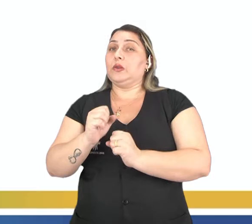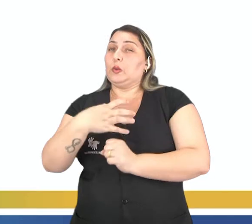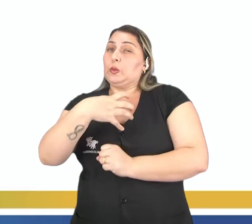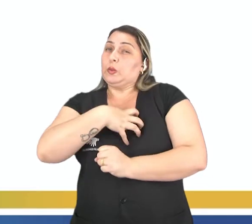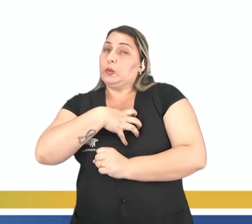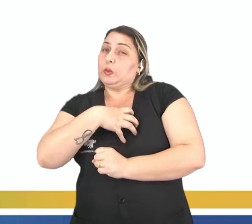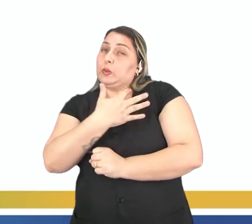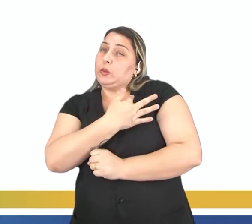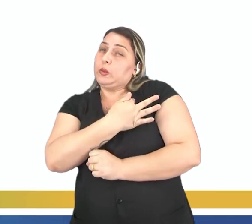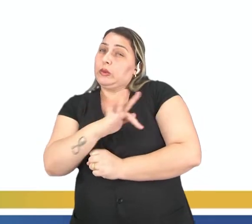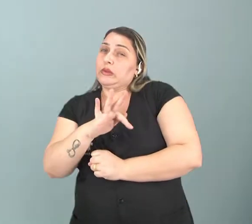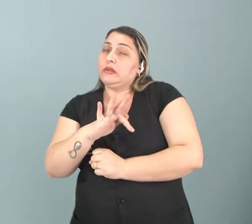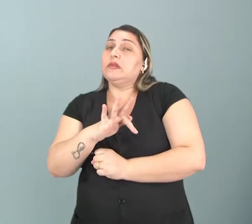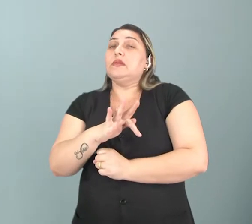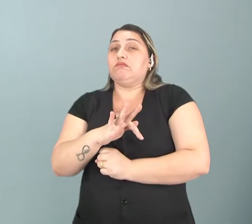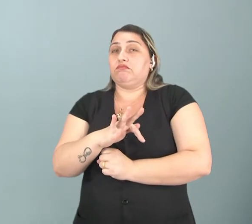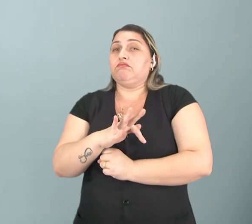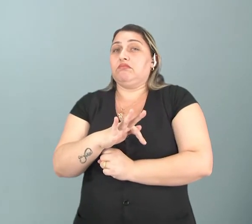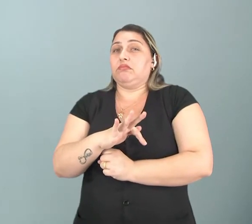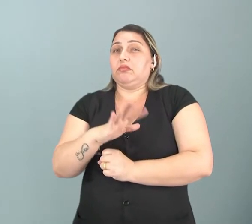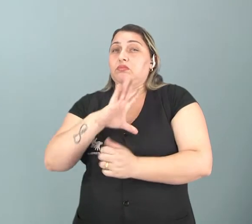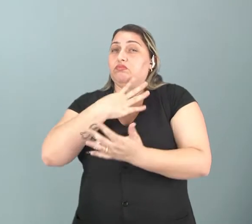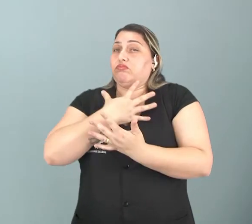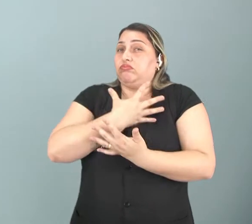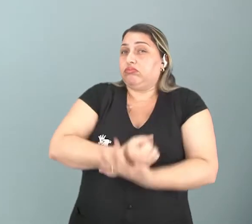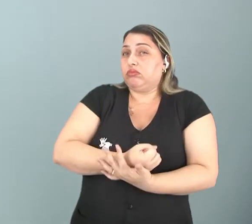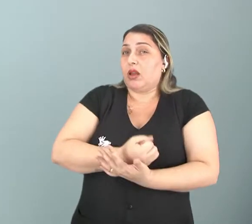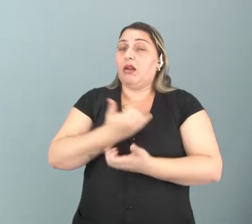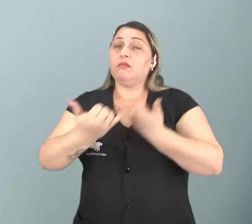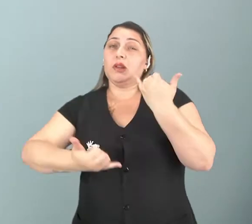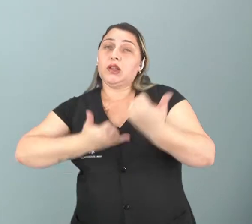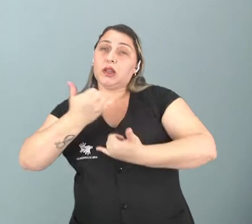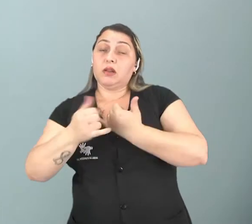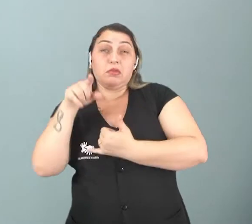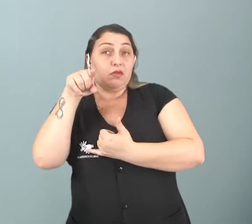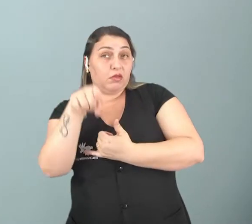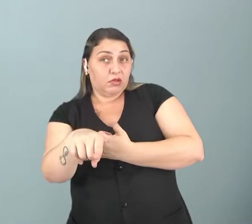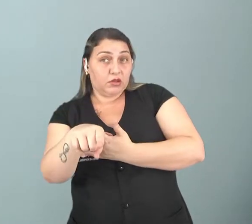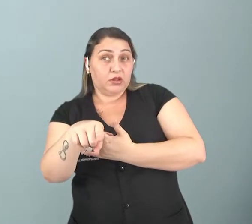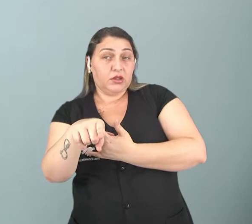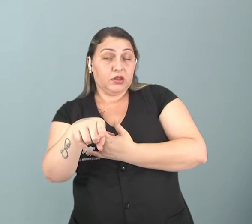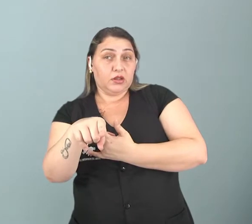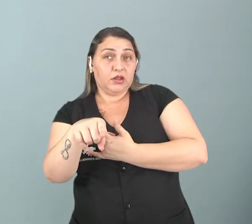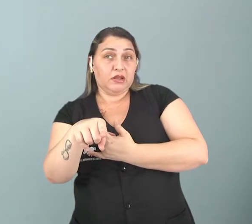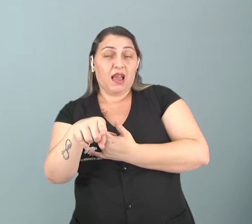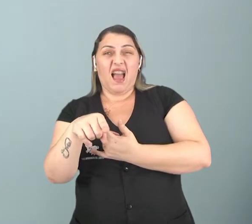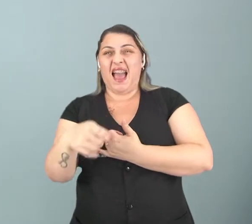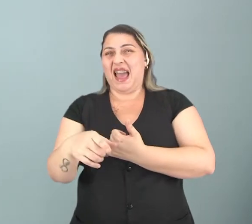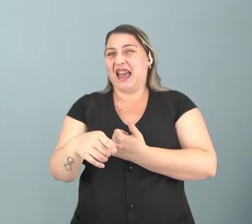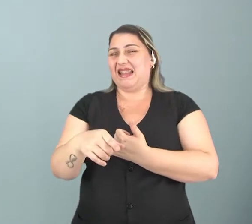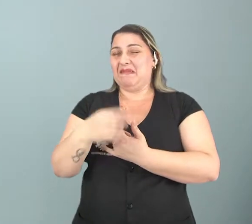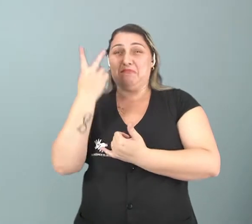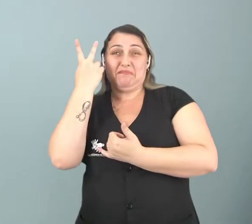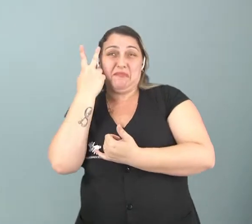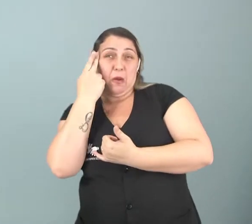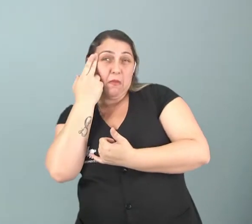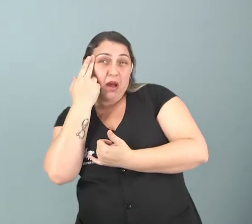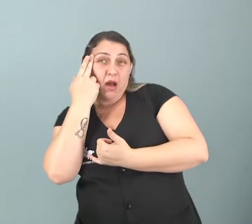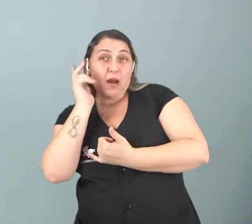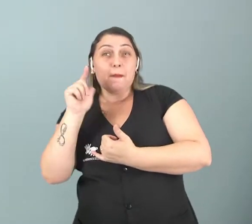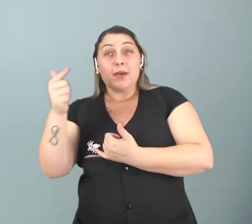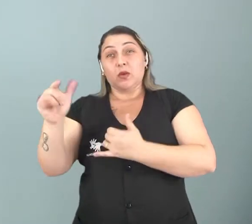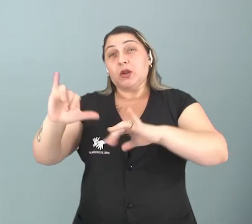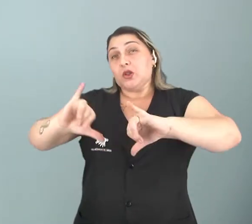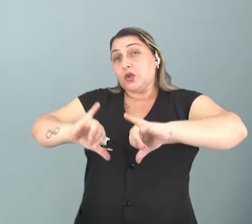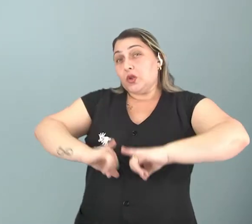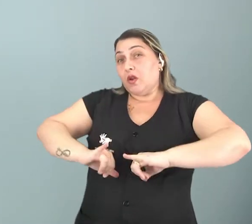o que isso quer dizer para vocês? Quer dizer que a brincadeira que para você pode ser, tranquila, para a pessoa que sofre